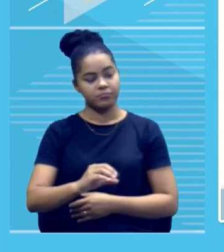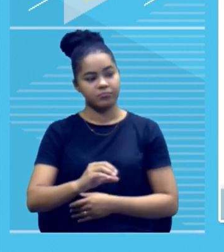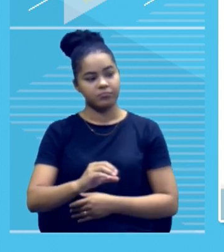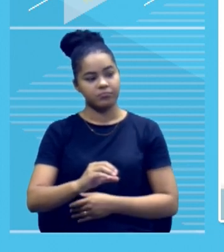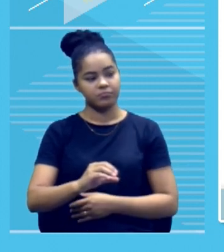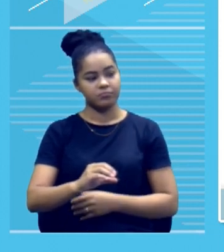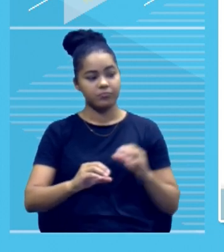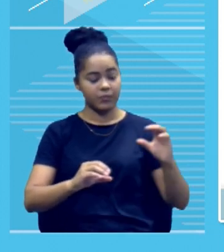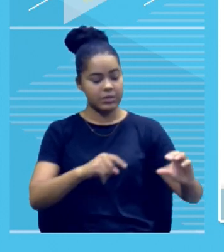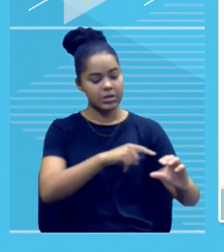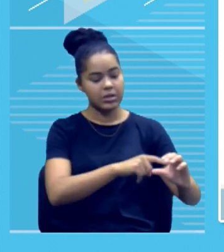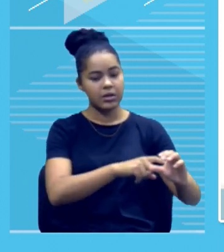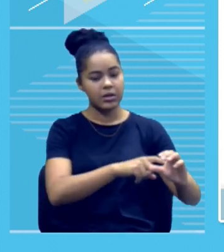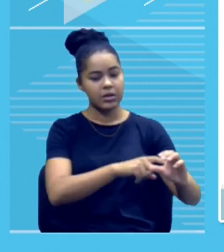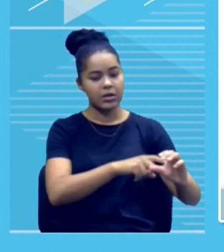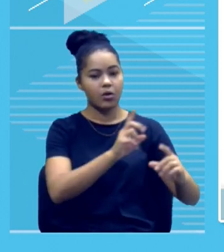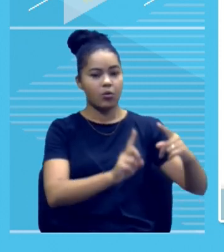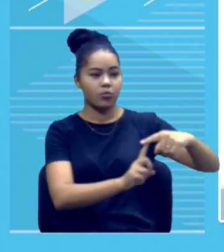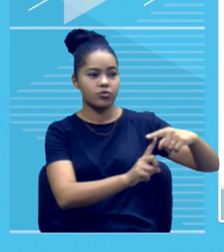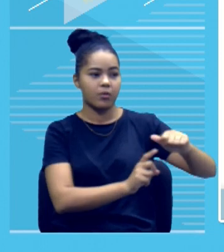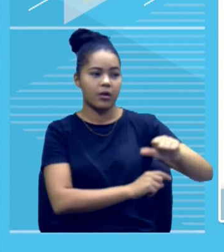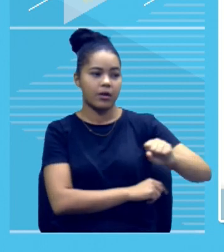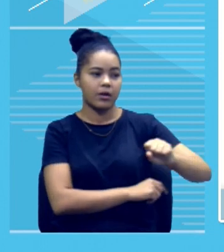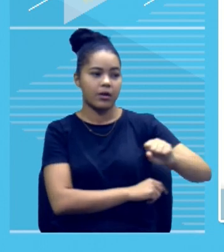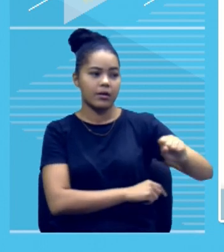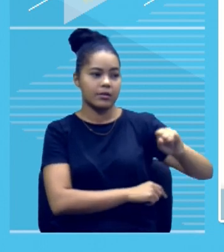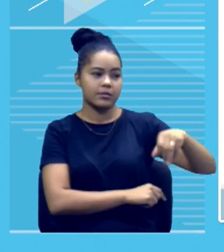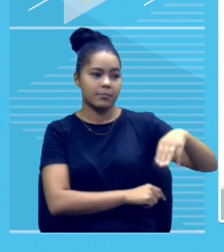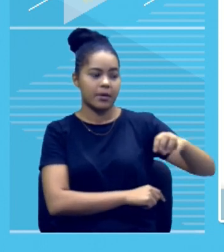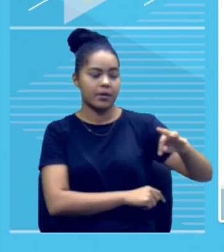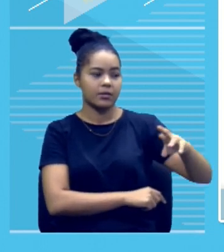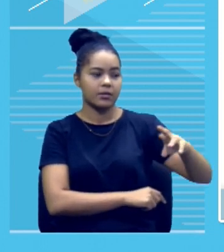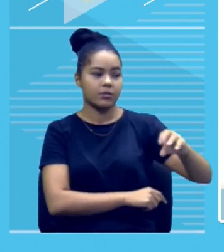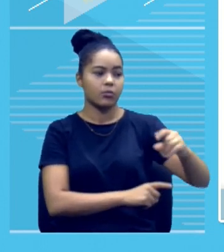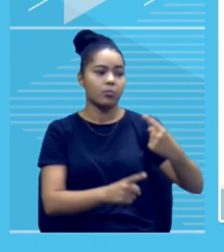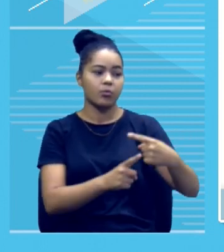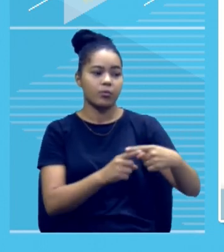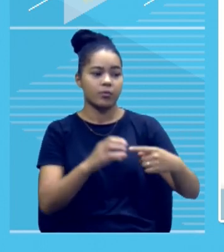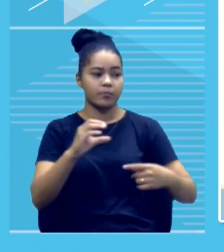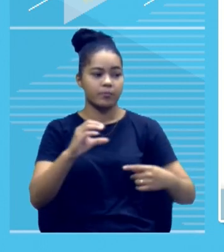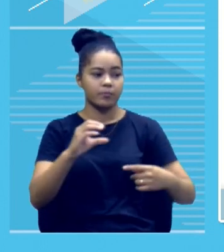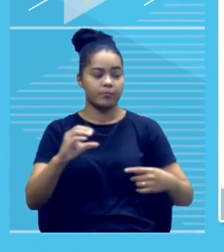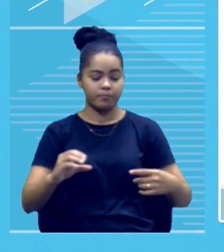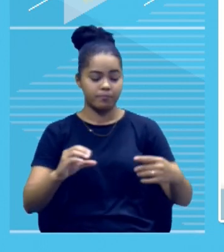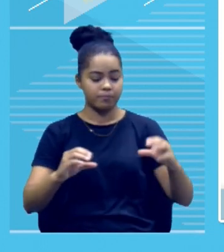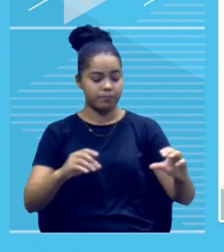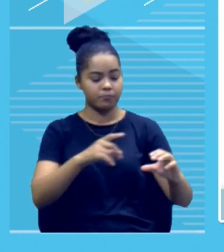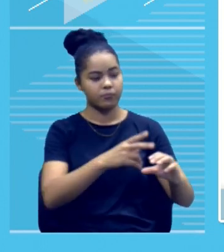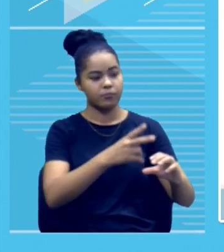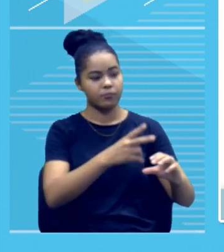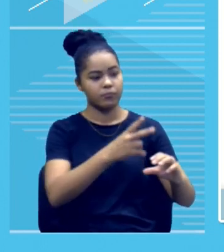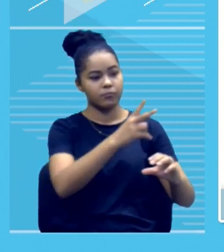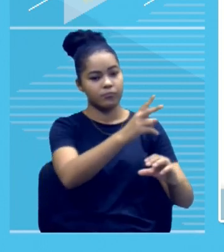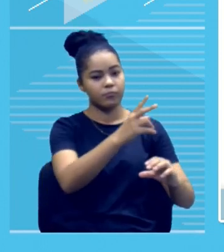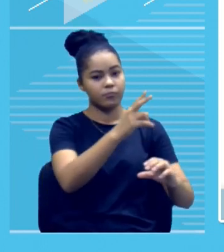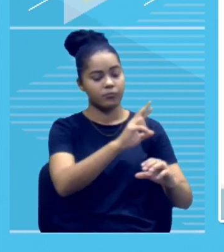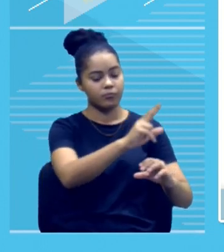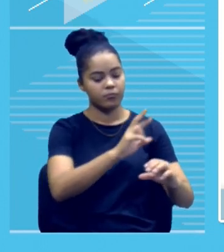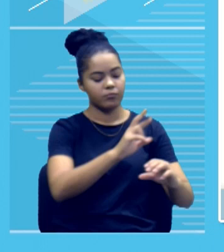é assimétrico. Ó. Por quê, pessoal? Ele tem 4 ligantes diferentes entre si. Esse primeiro carbono tem 3 iguais,